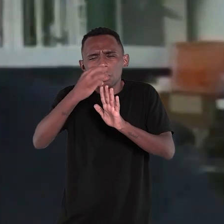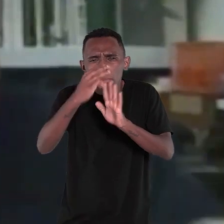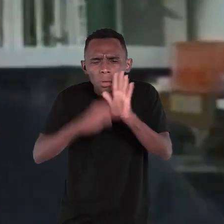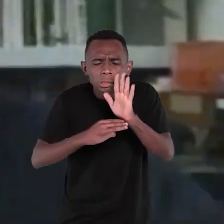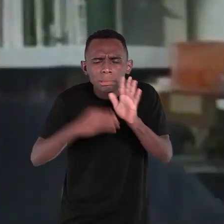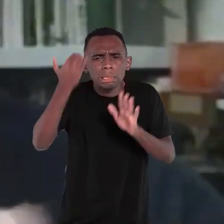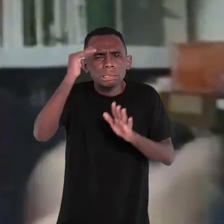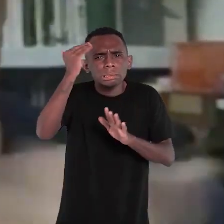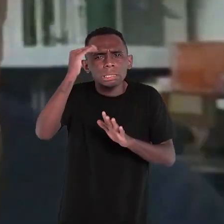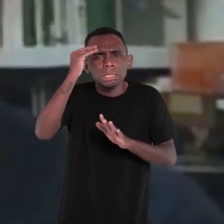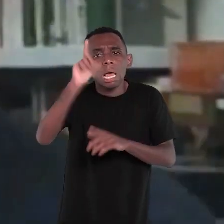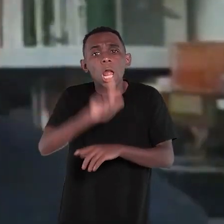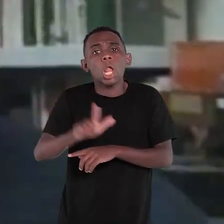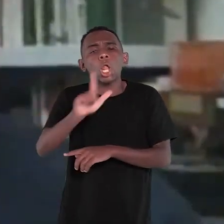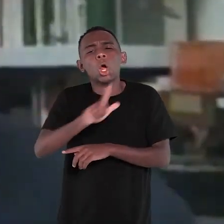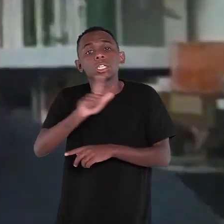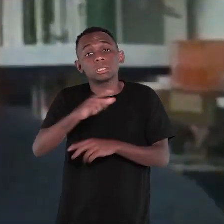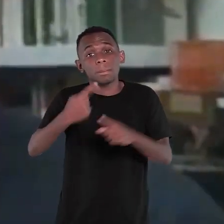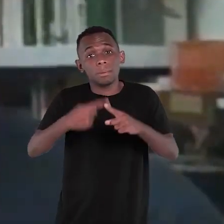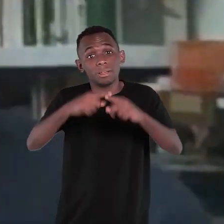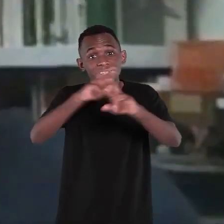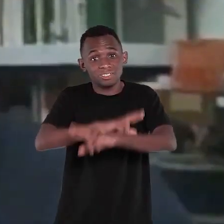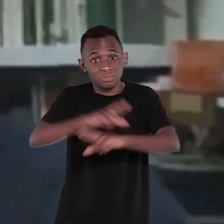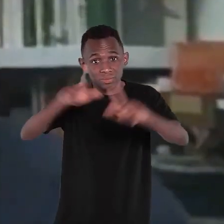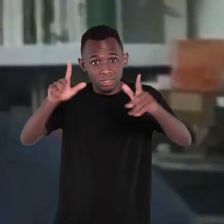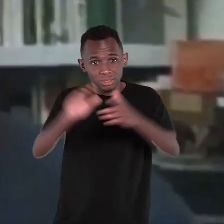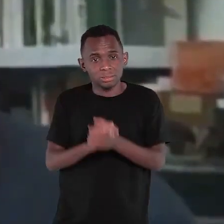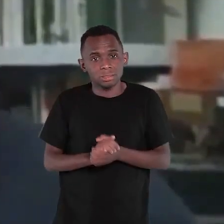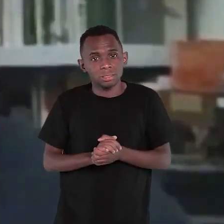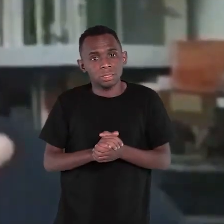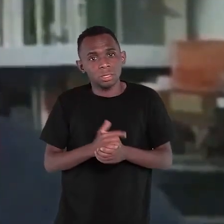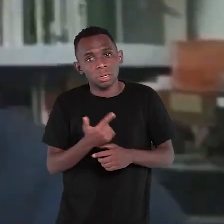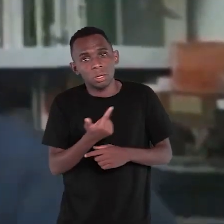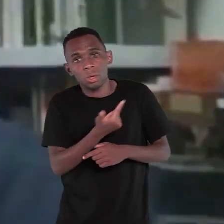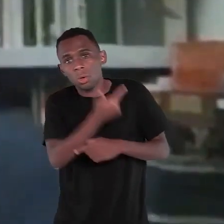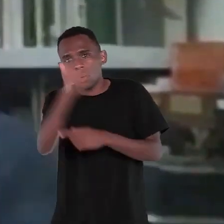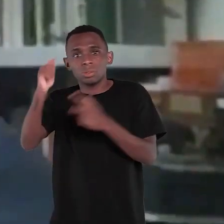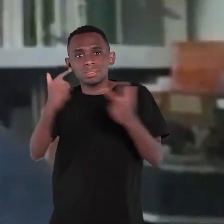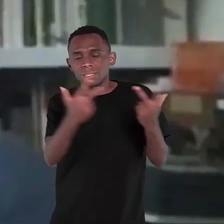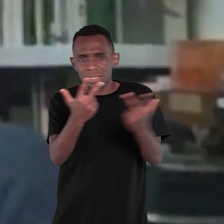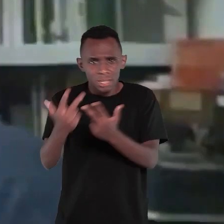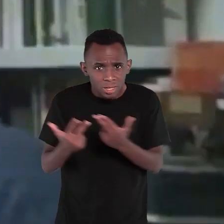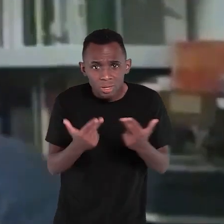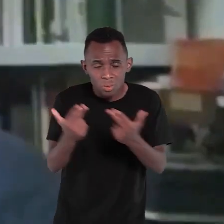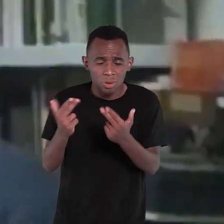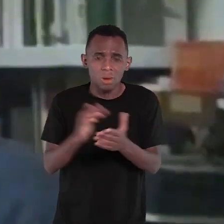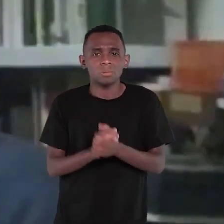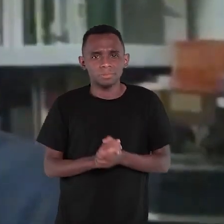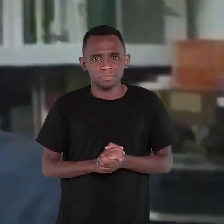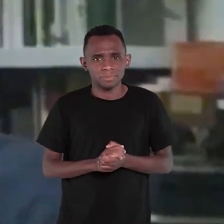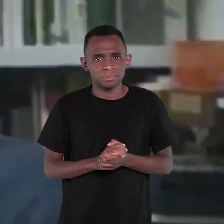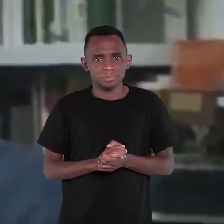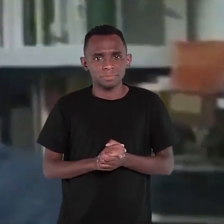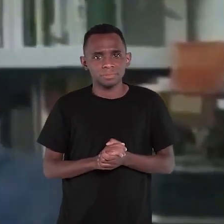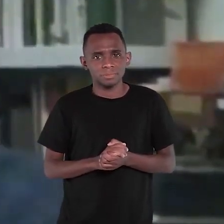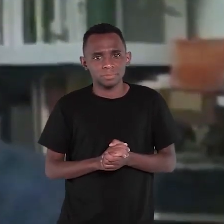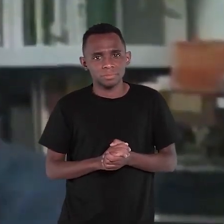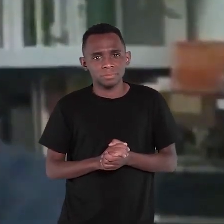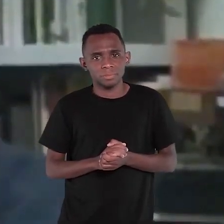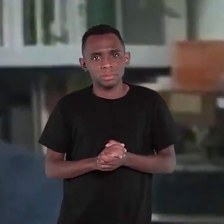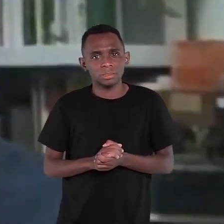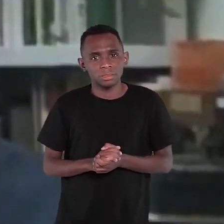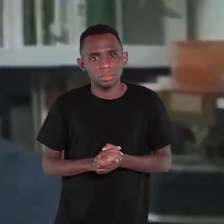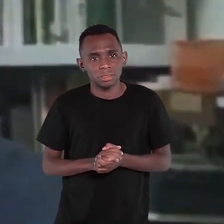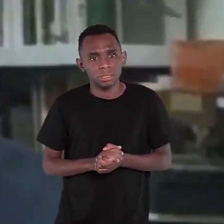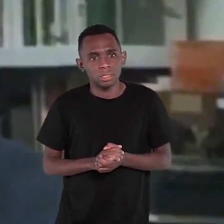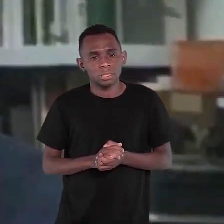a lógica, porque a lógica é diferente em algumas coisas, e em outras é igual à biblioteca física, né? Eu